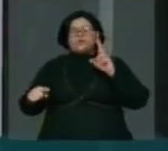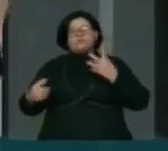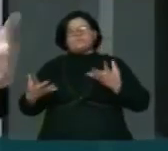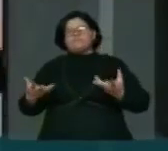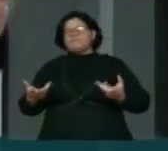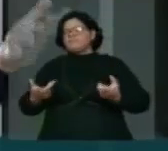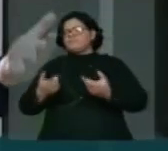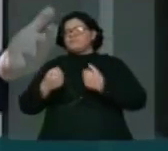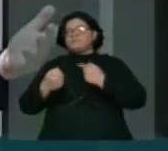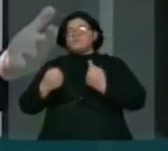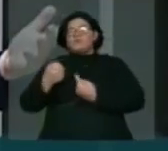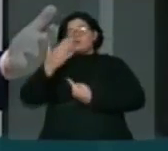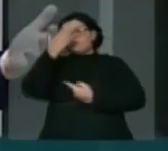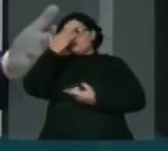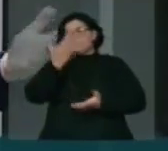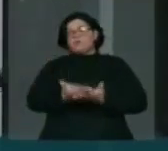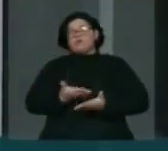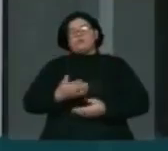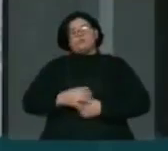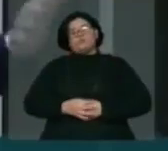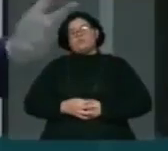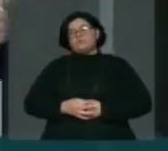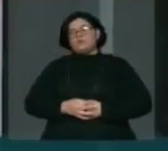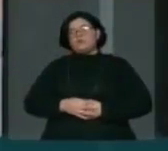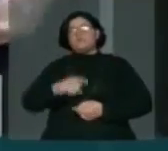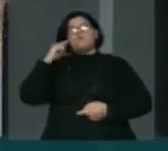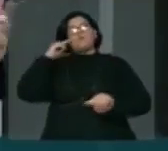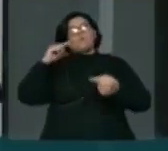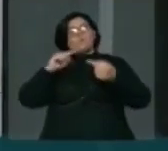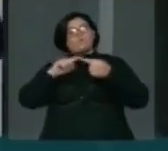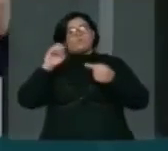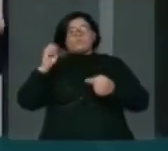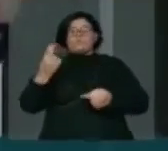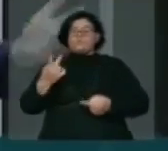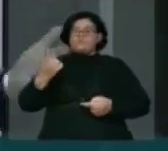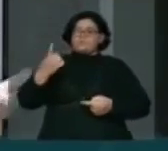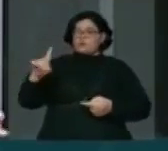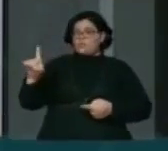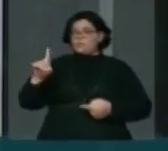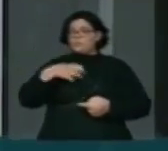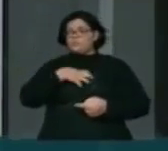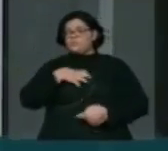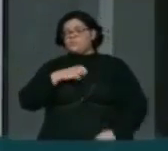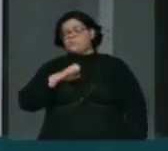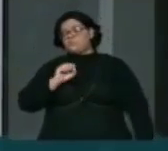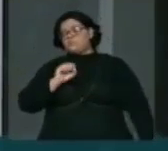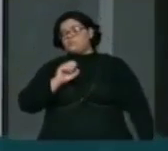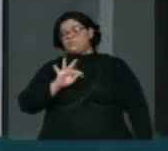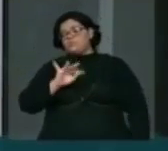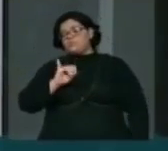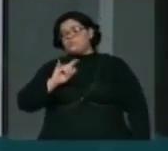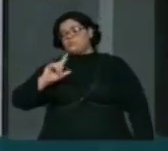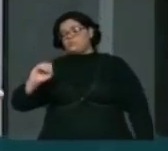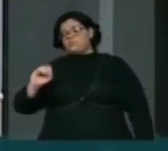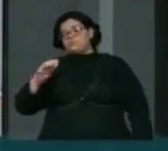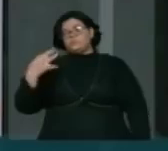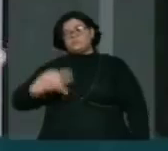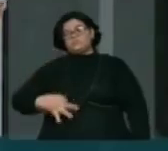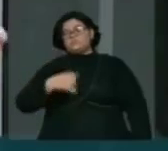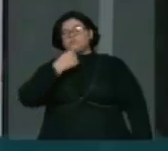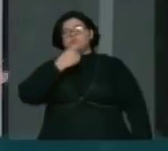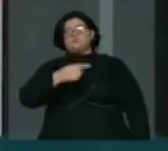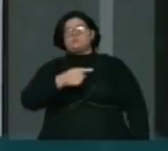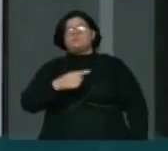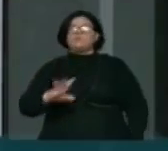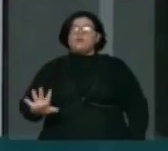nós acreditávamos, concordando ou não com ele, que era o destino desse grande homem.